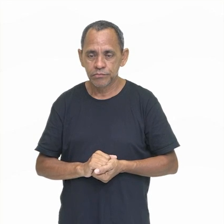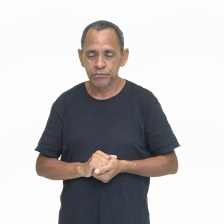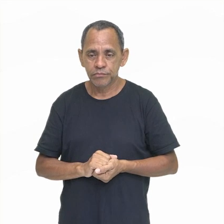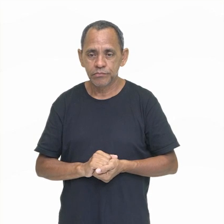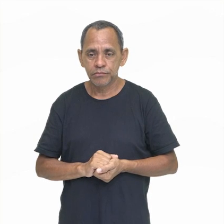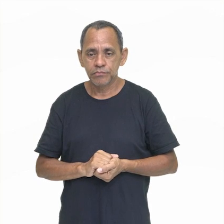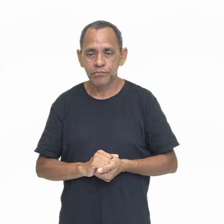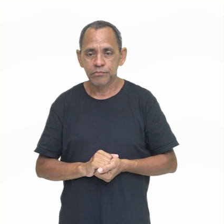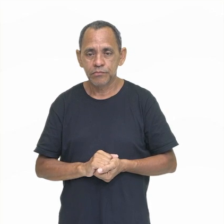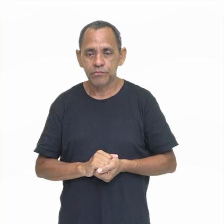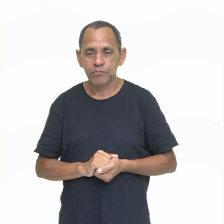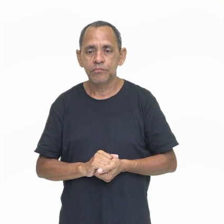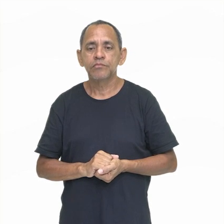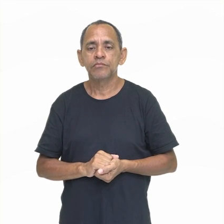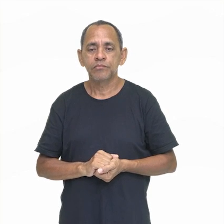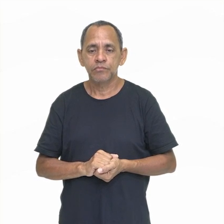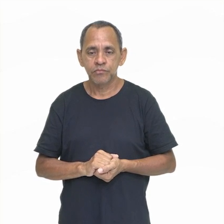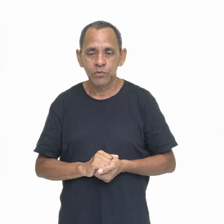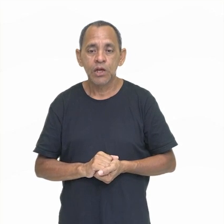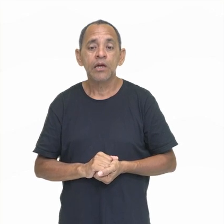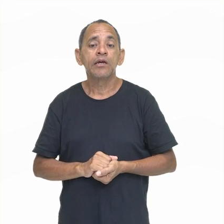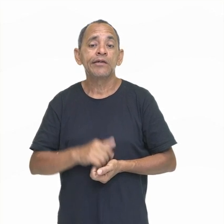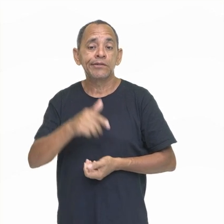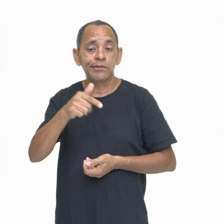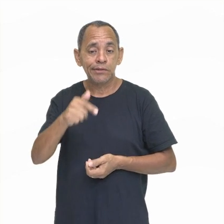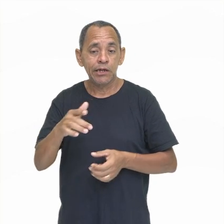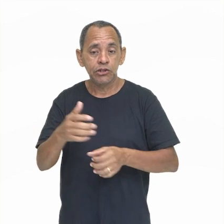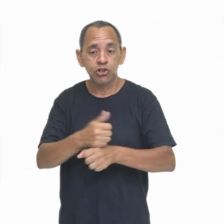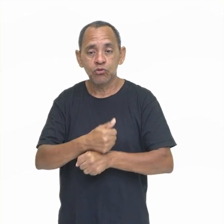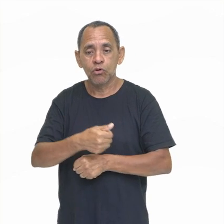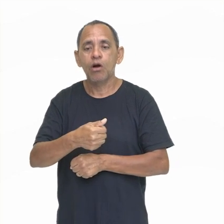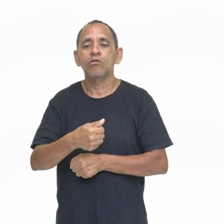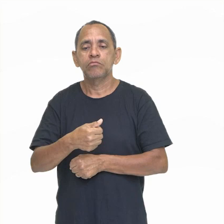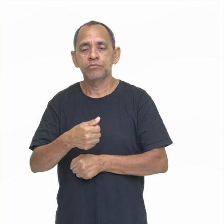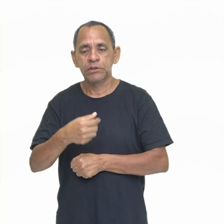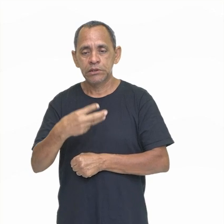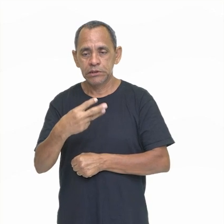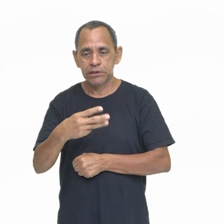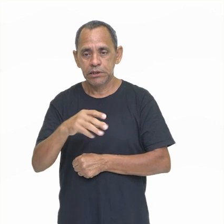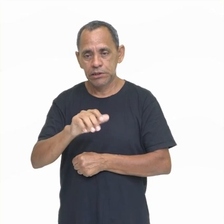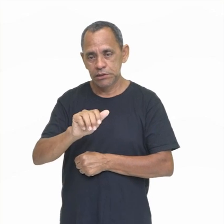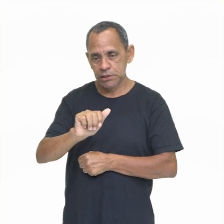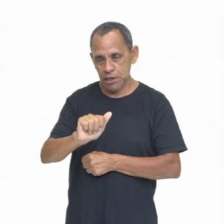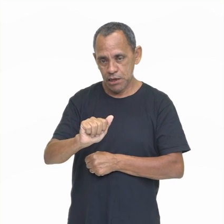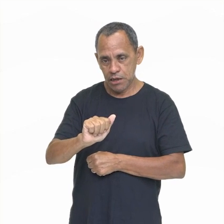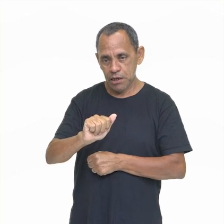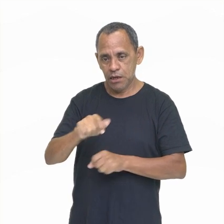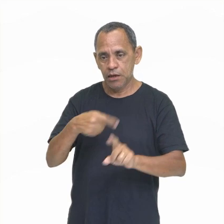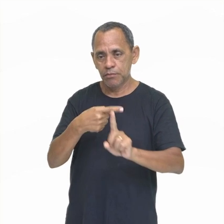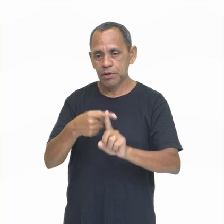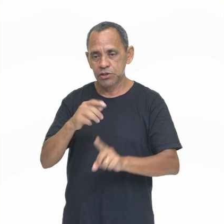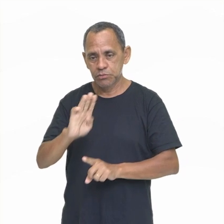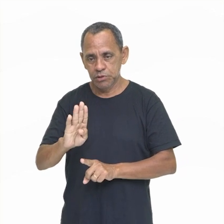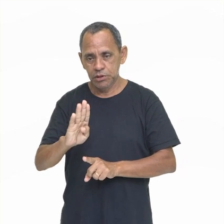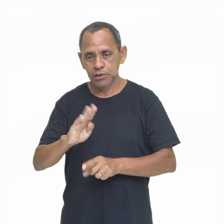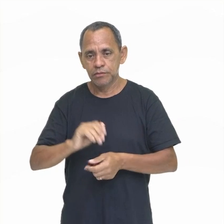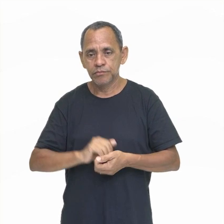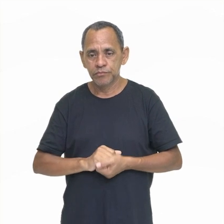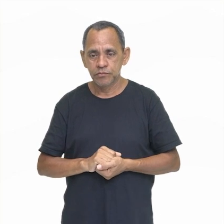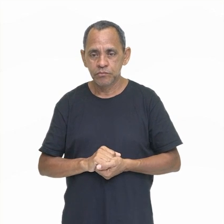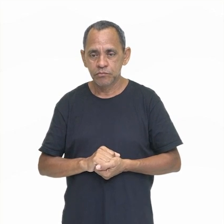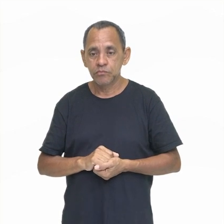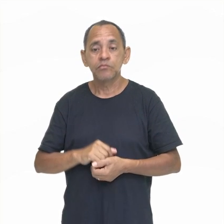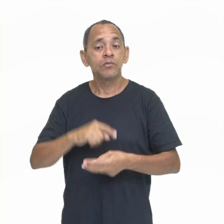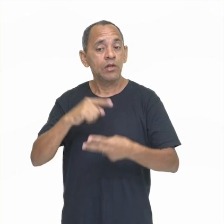dizendo que o F3 É iG 7 Então 7 = 3 + B Essa é a segunda